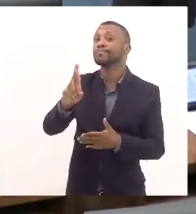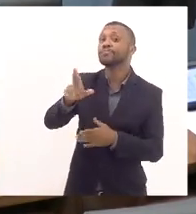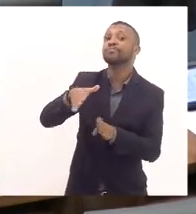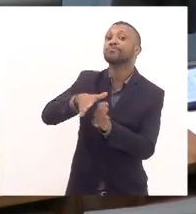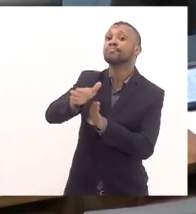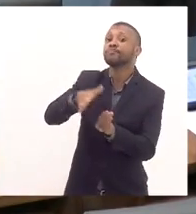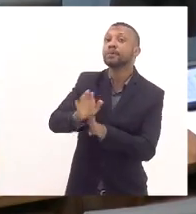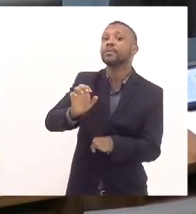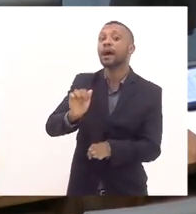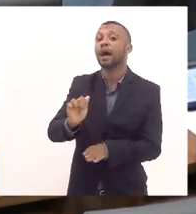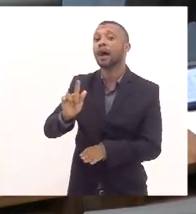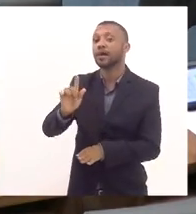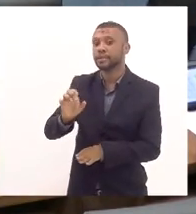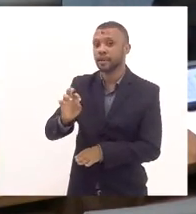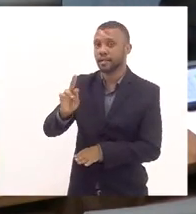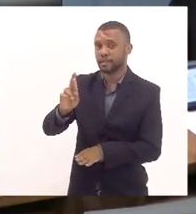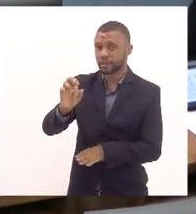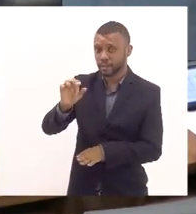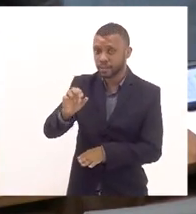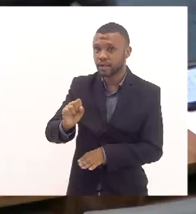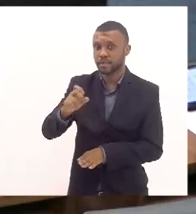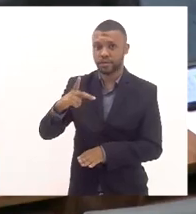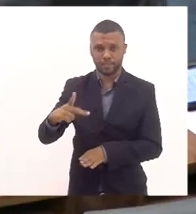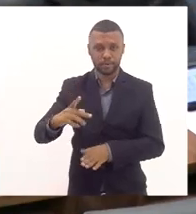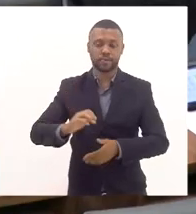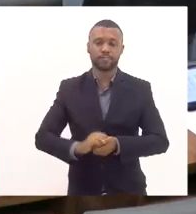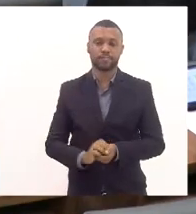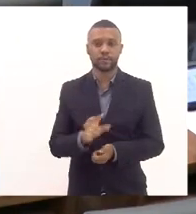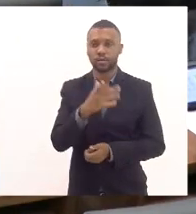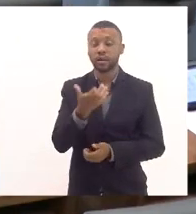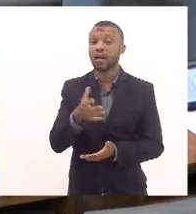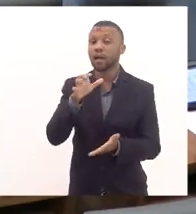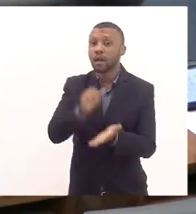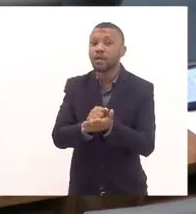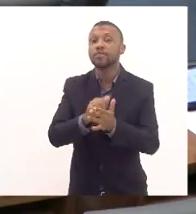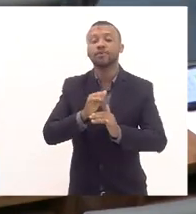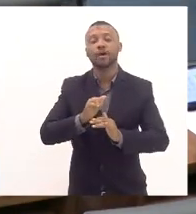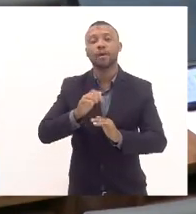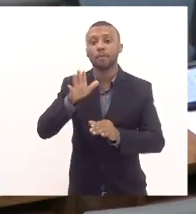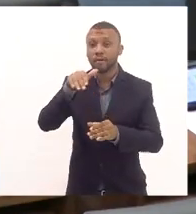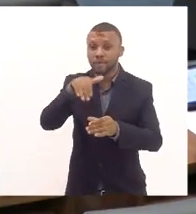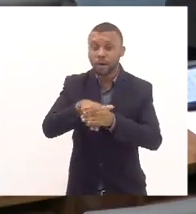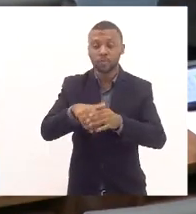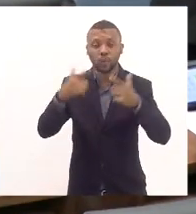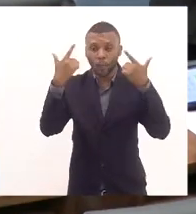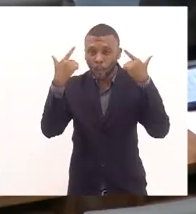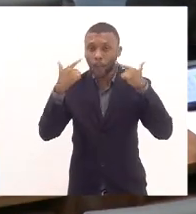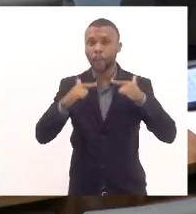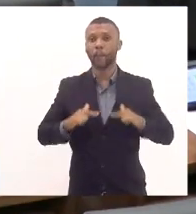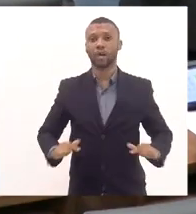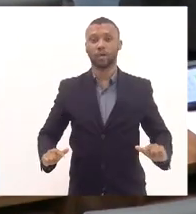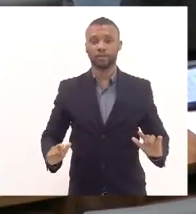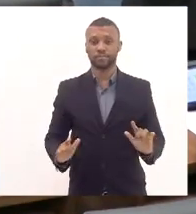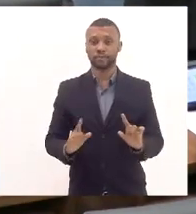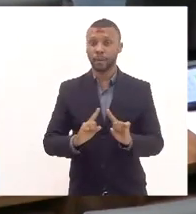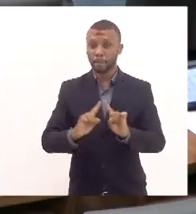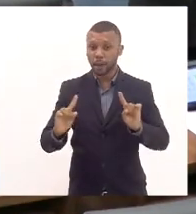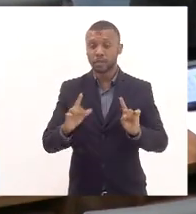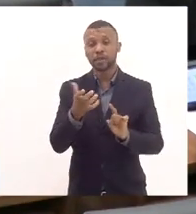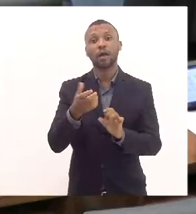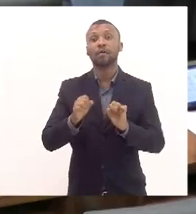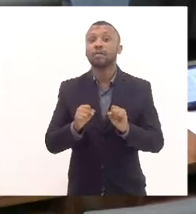da gestão de trânsito sendo assim eu quero consignar o meu voto e pensam mais